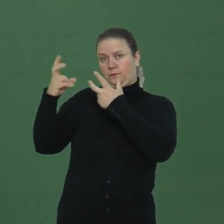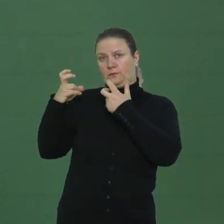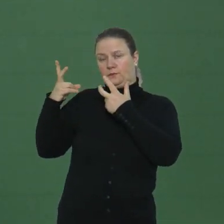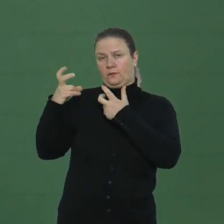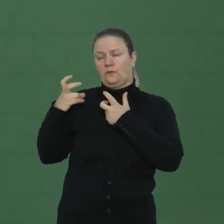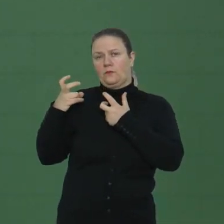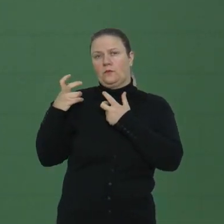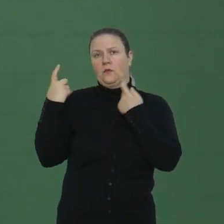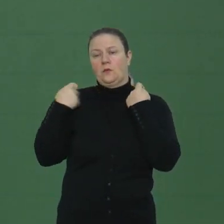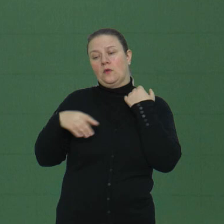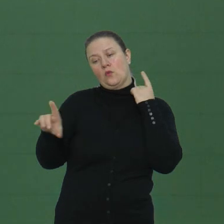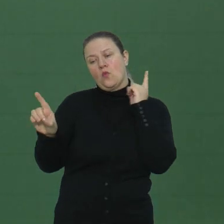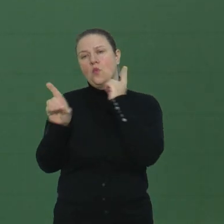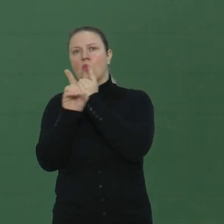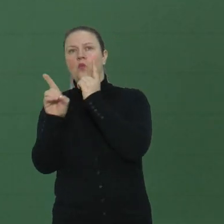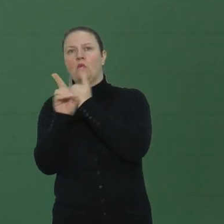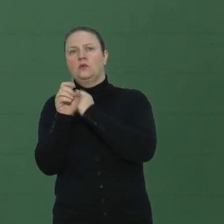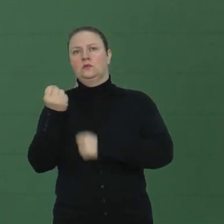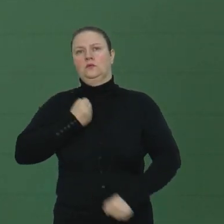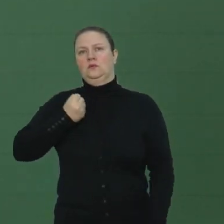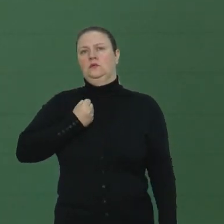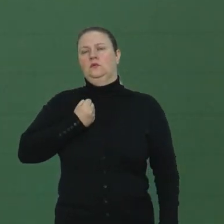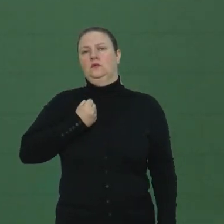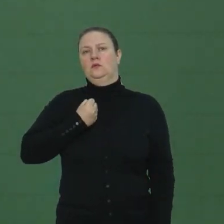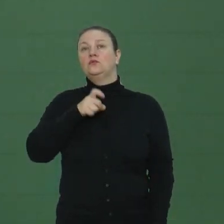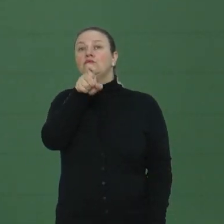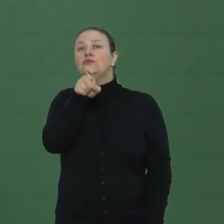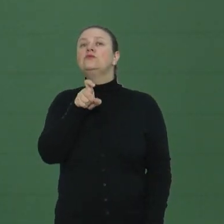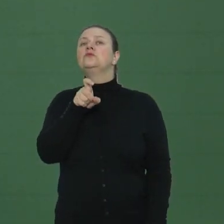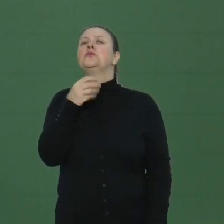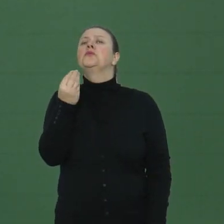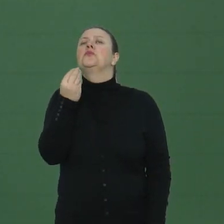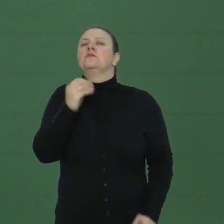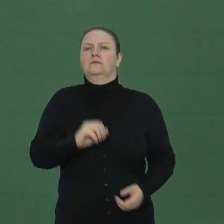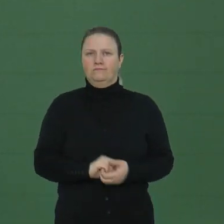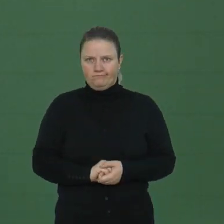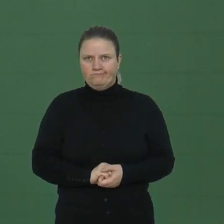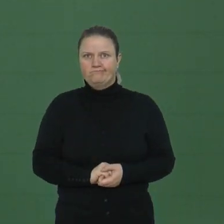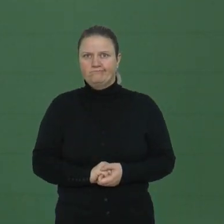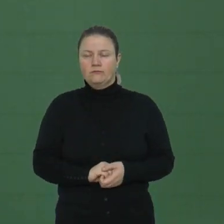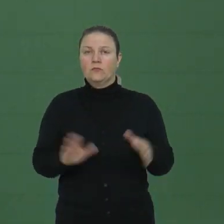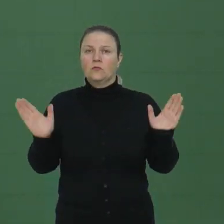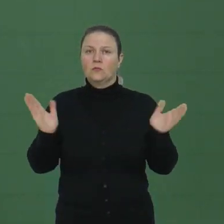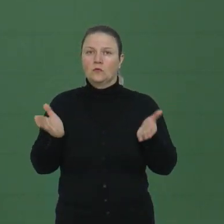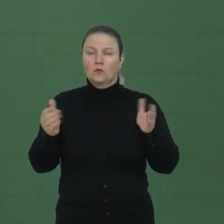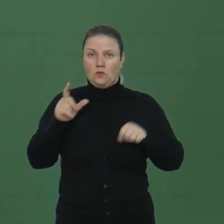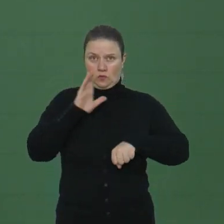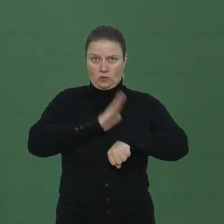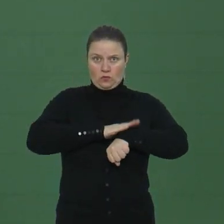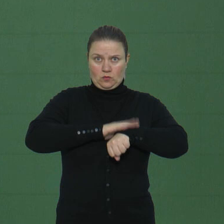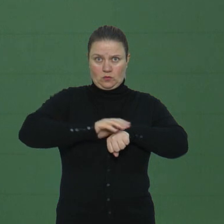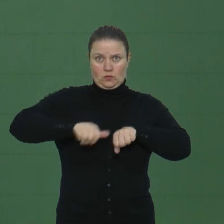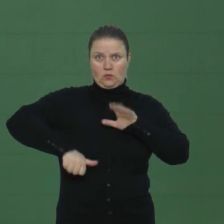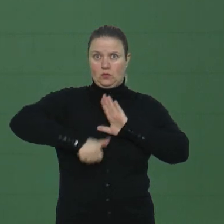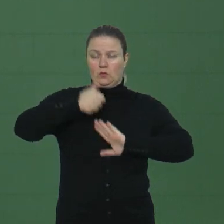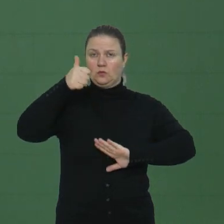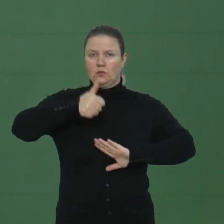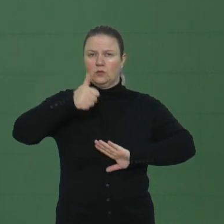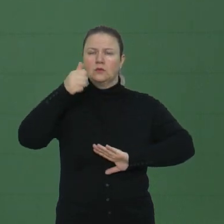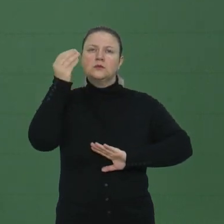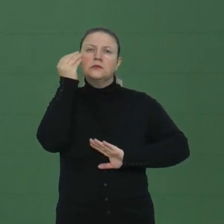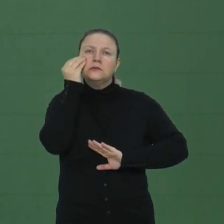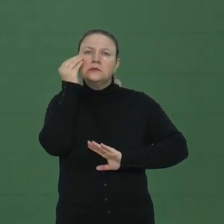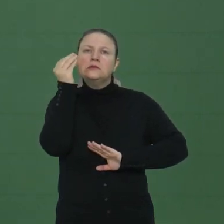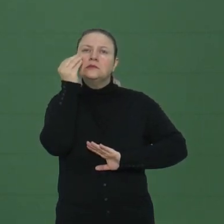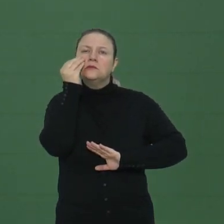tenho que encontrar qual que é o valor do meu x, certo? Para fazer isso, eu vou fazer o quê? Primeiro passo, vou tentar, de alguma forma,